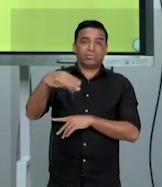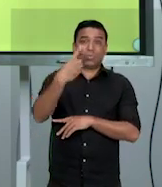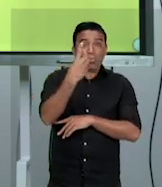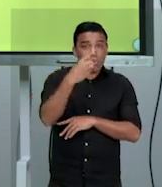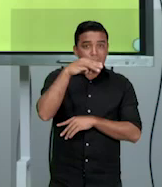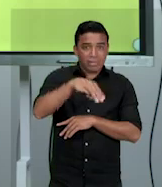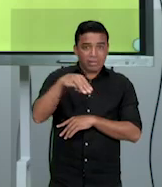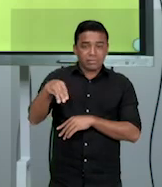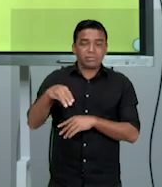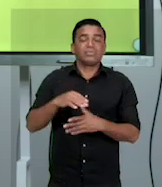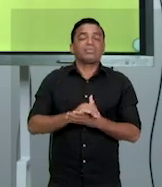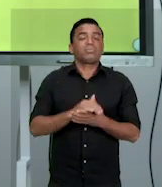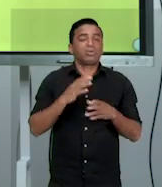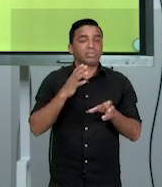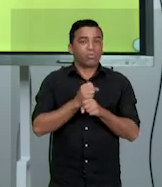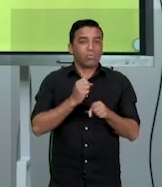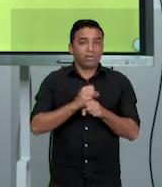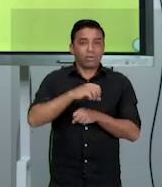o cálculo.